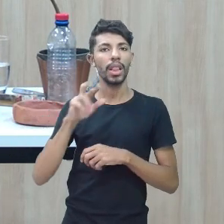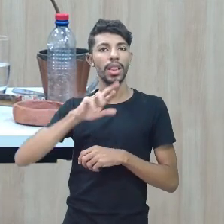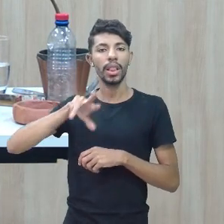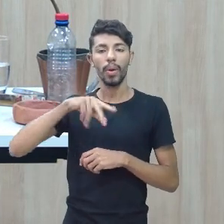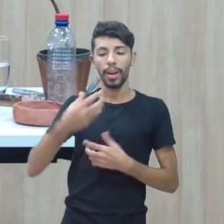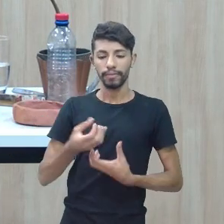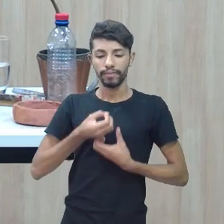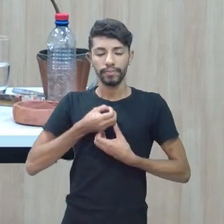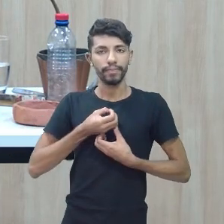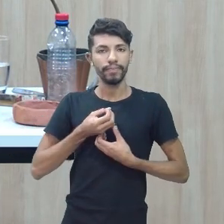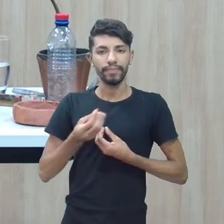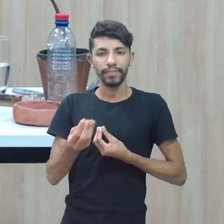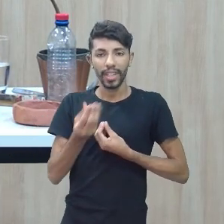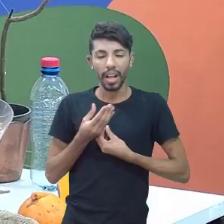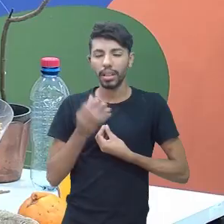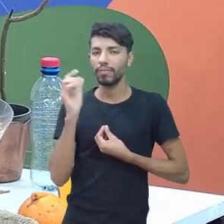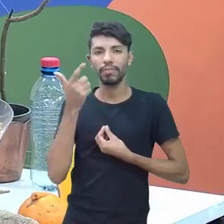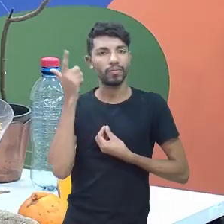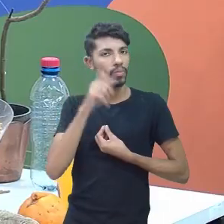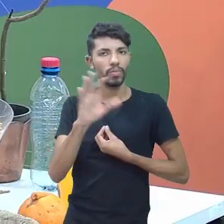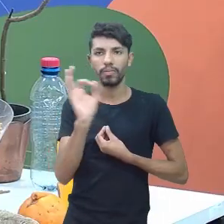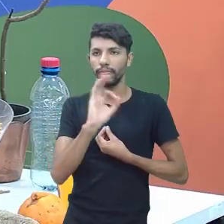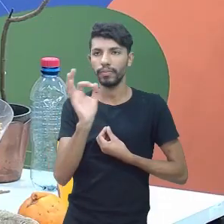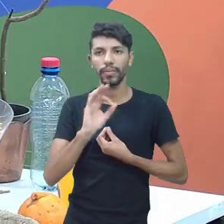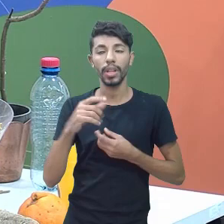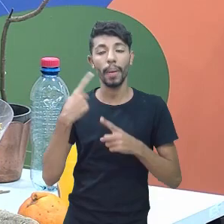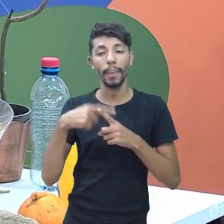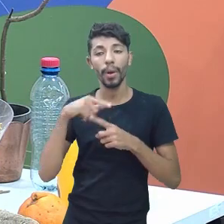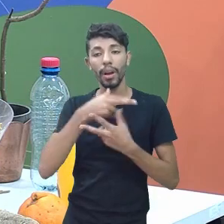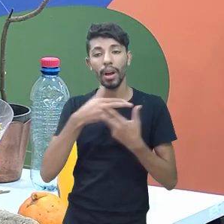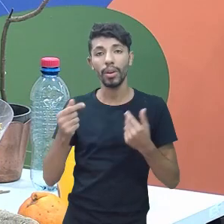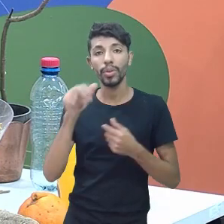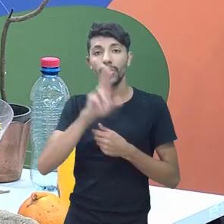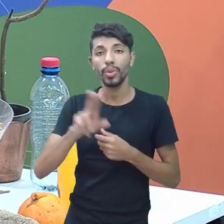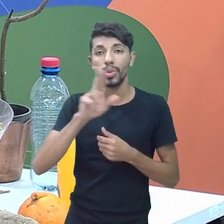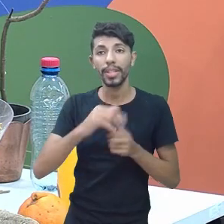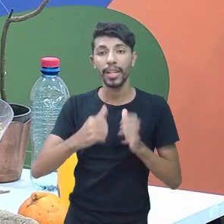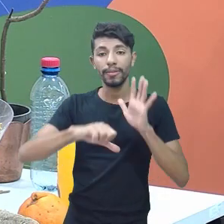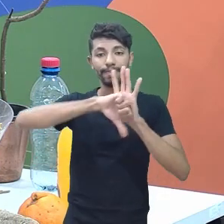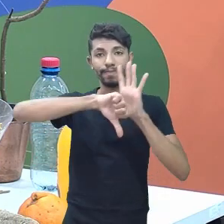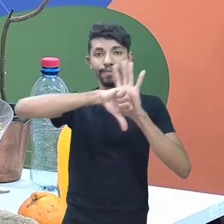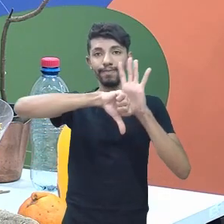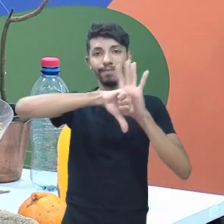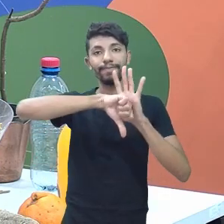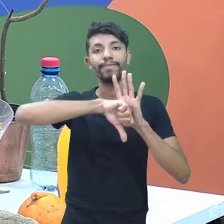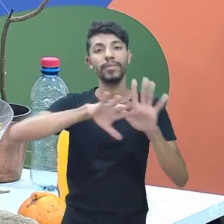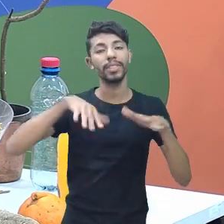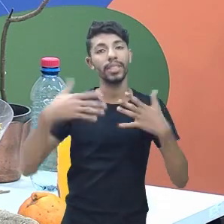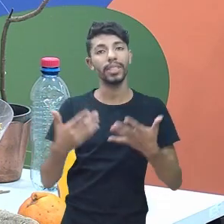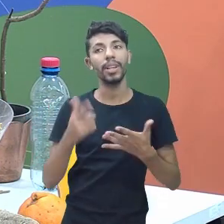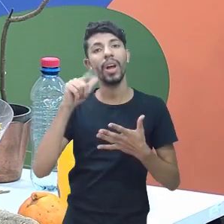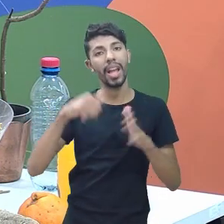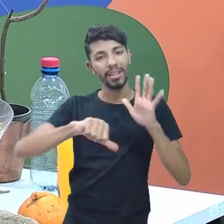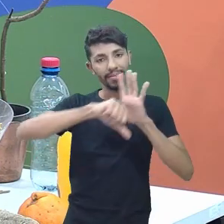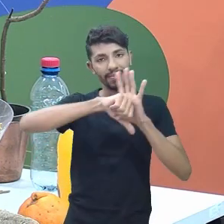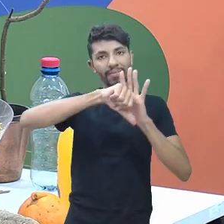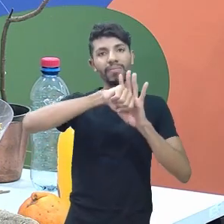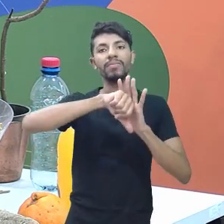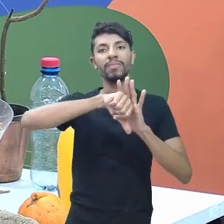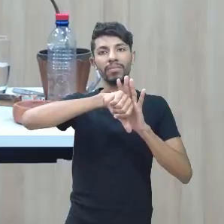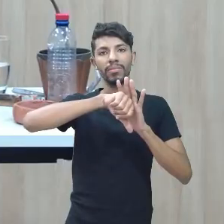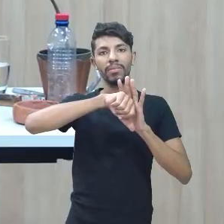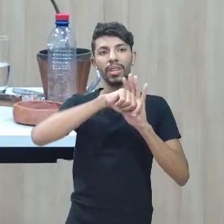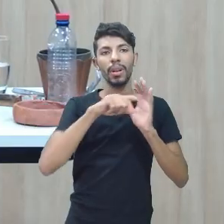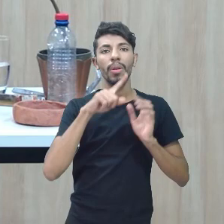trazer medalha, porque é algo que foi utilizado ilegalmente. Então, isso é um crime lá